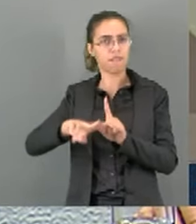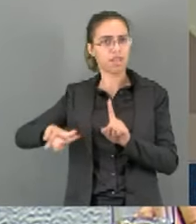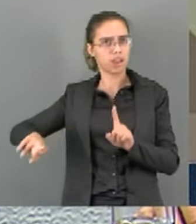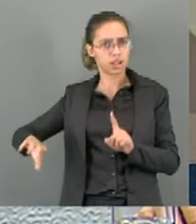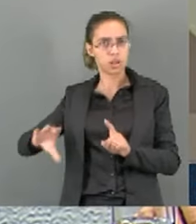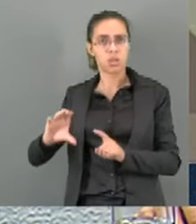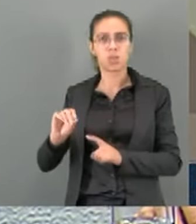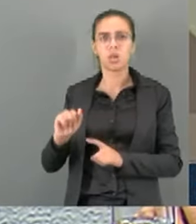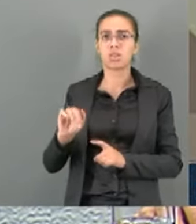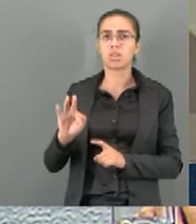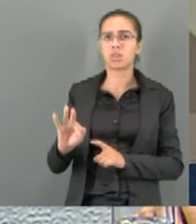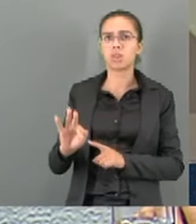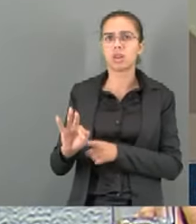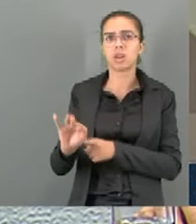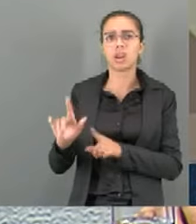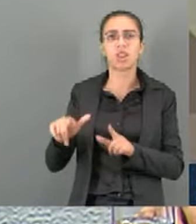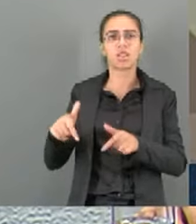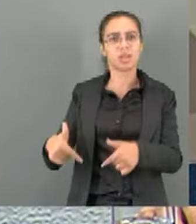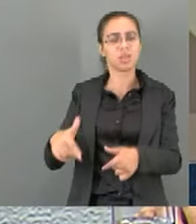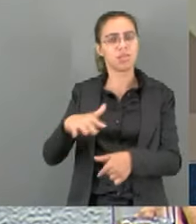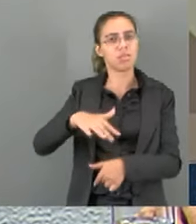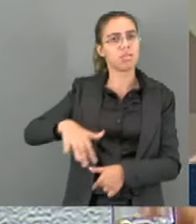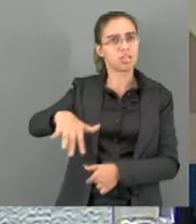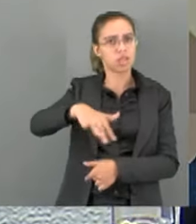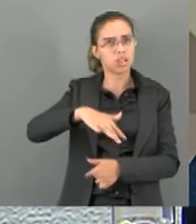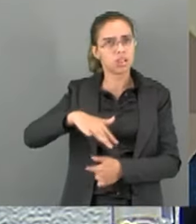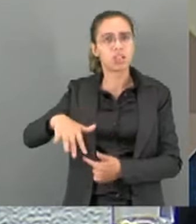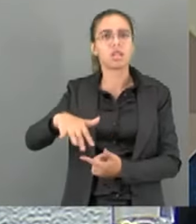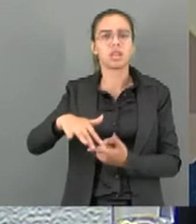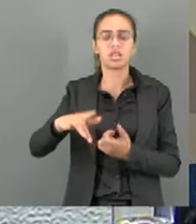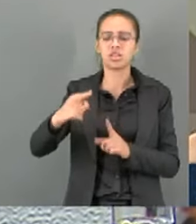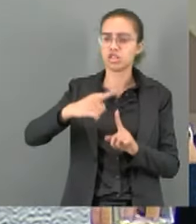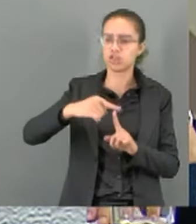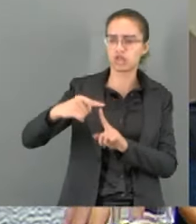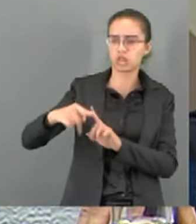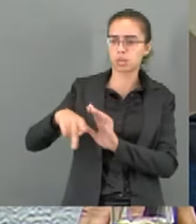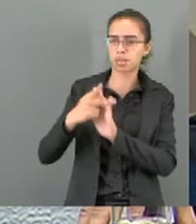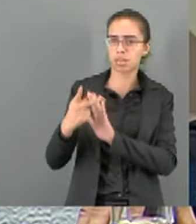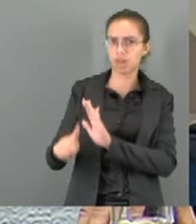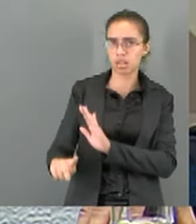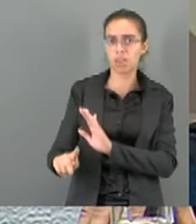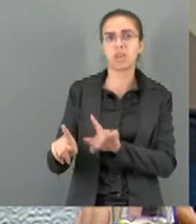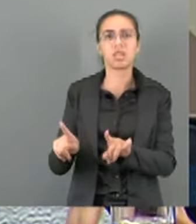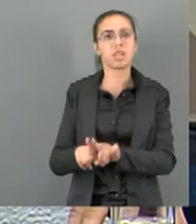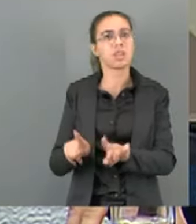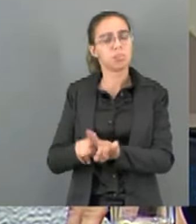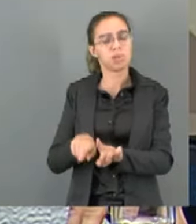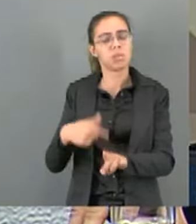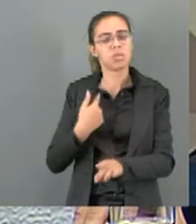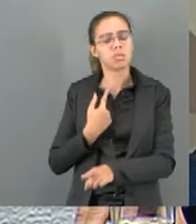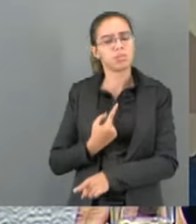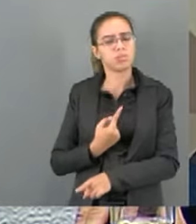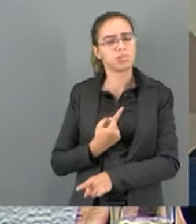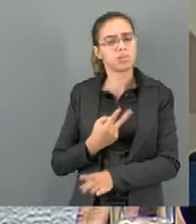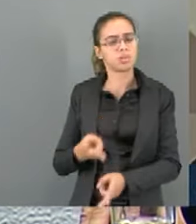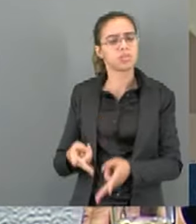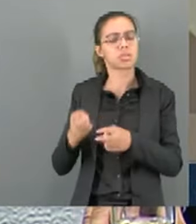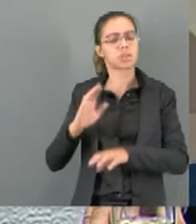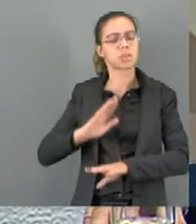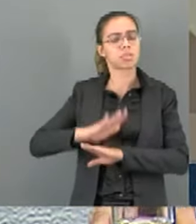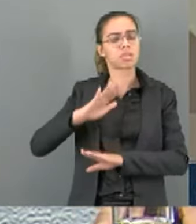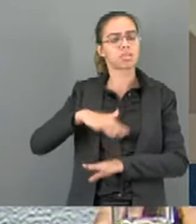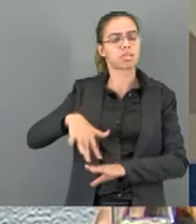atua num aspecto, né, com as tipologias deles, a gente muito mais com o aspecto criminal, né? O Bacen